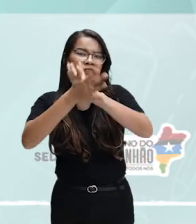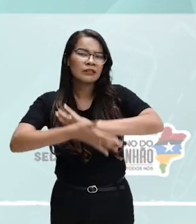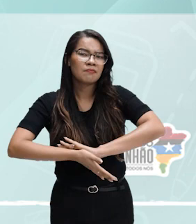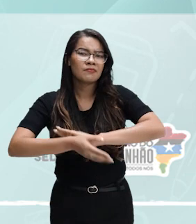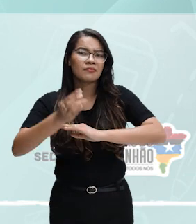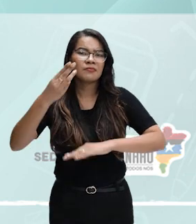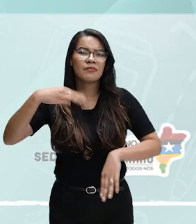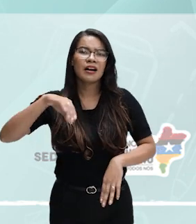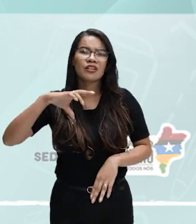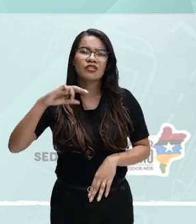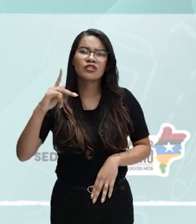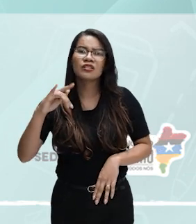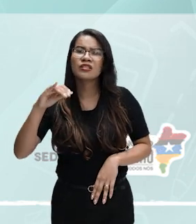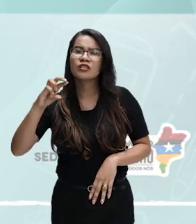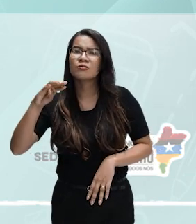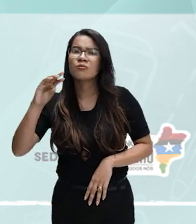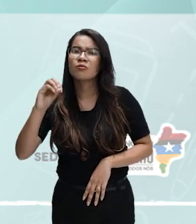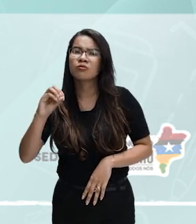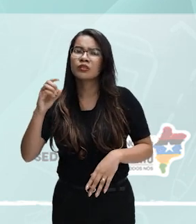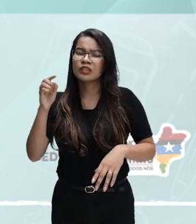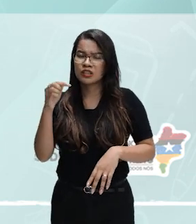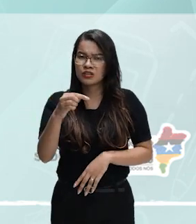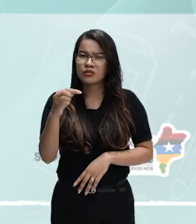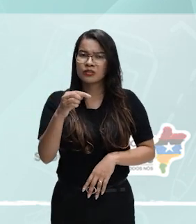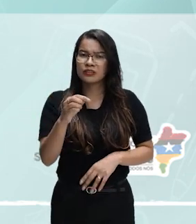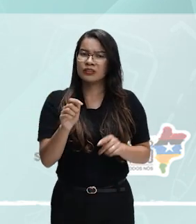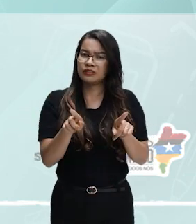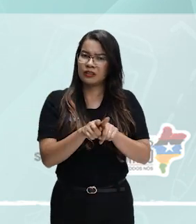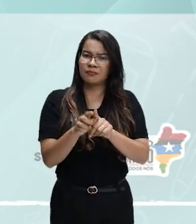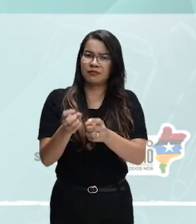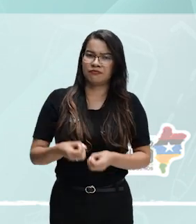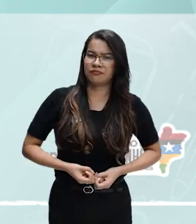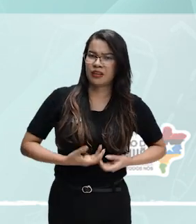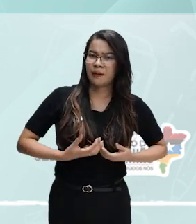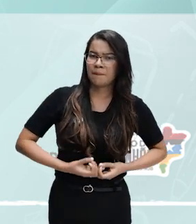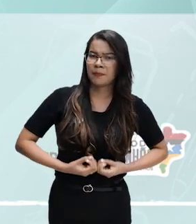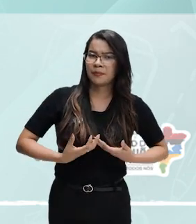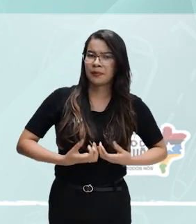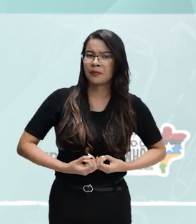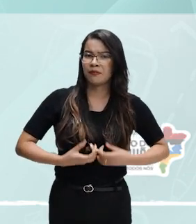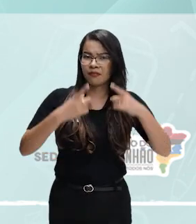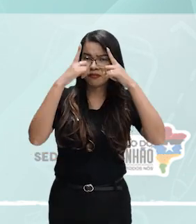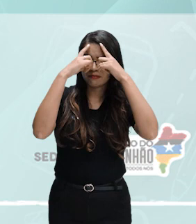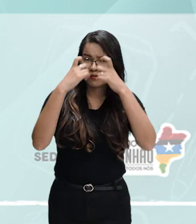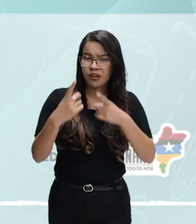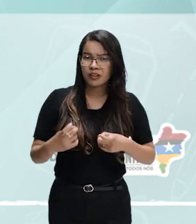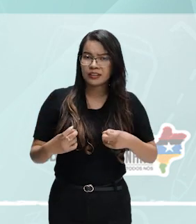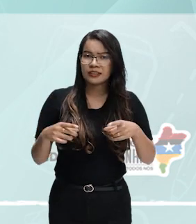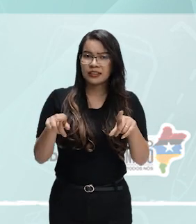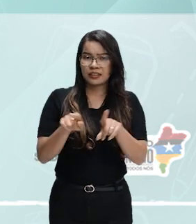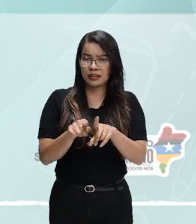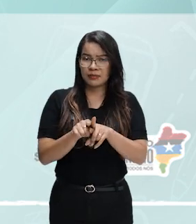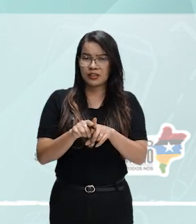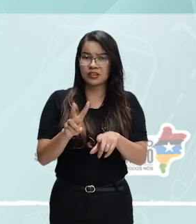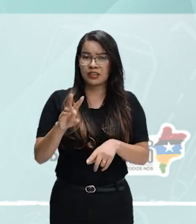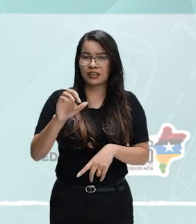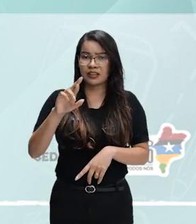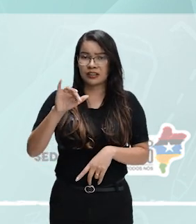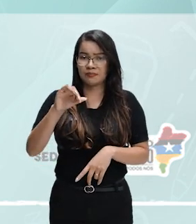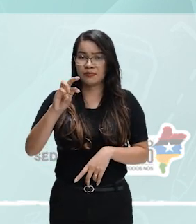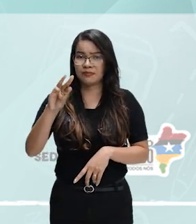esses preconceitos eles também acabam fomentando atos agressivos, atos de violência e também de